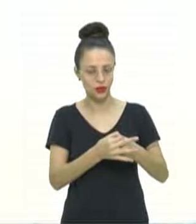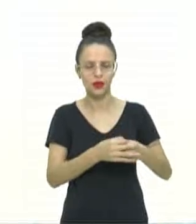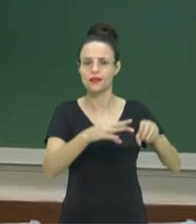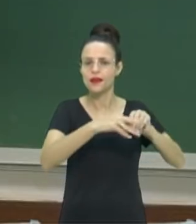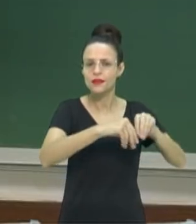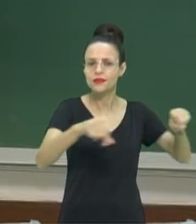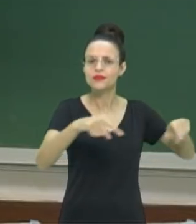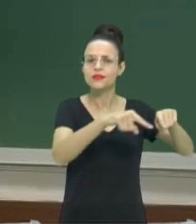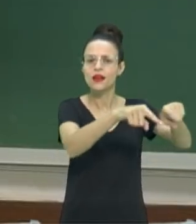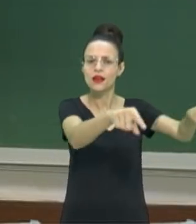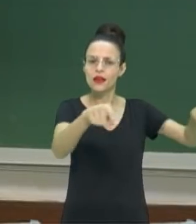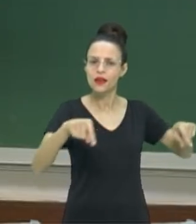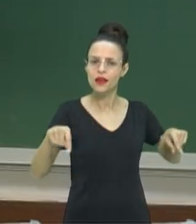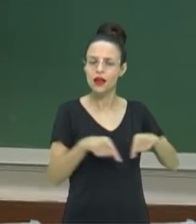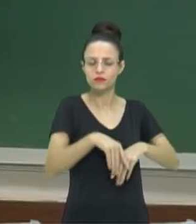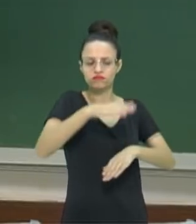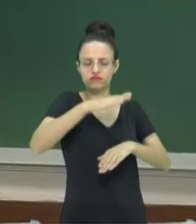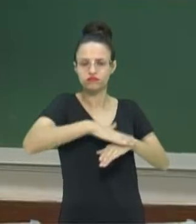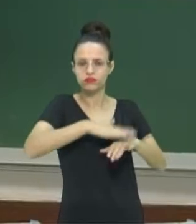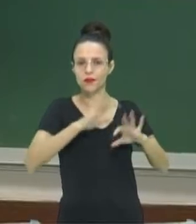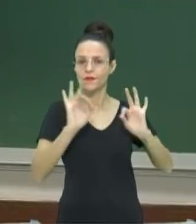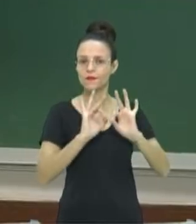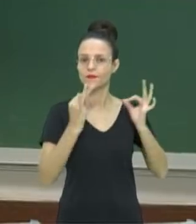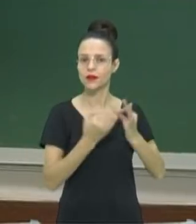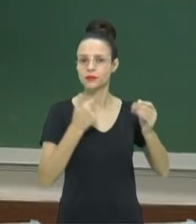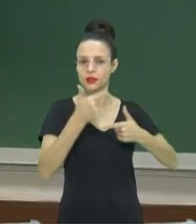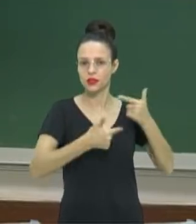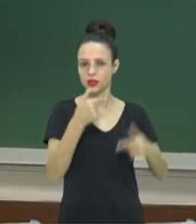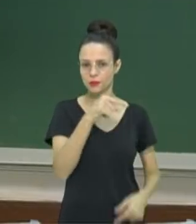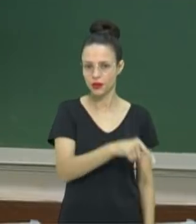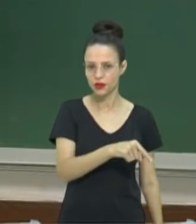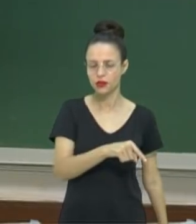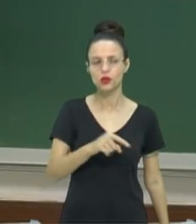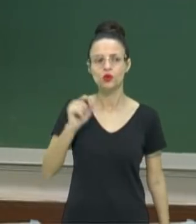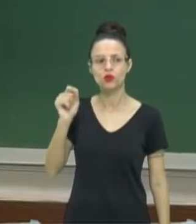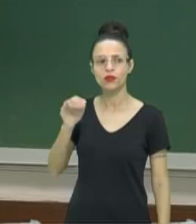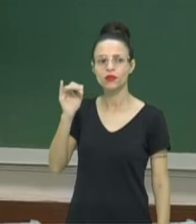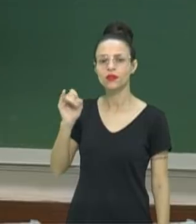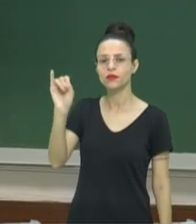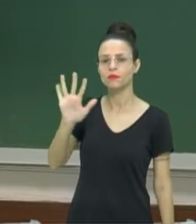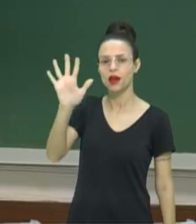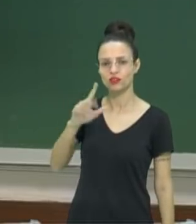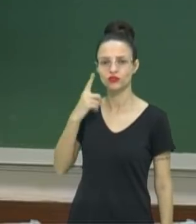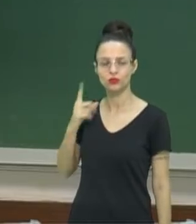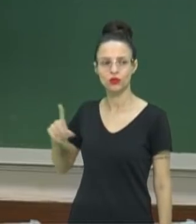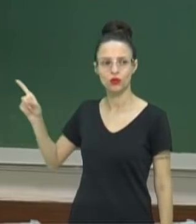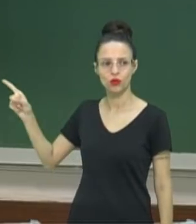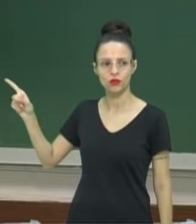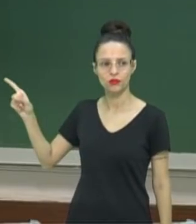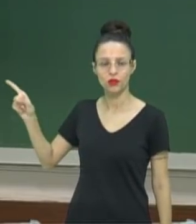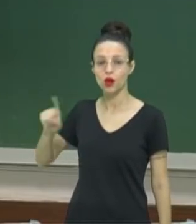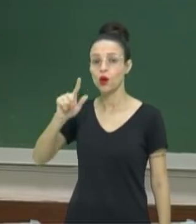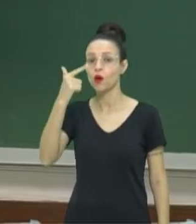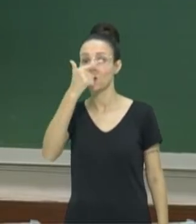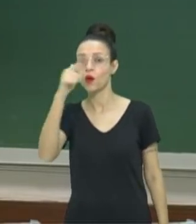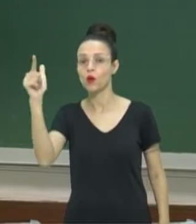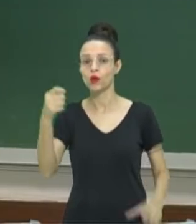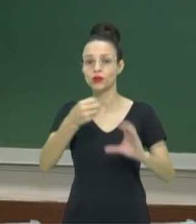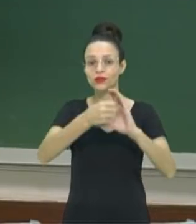e é a família que trabalha naquela atividade. Aí nós temos ali uma imagem que mostra outra